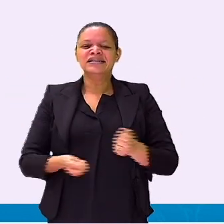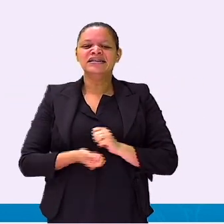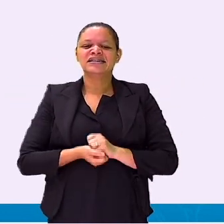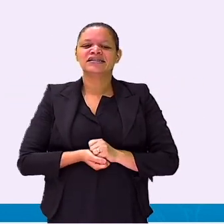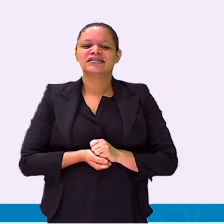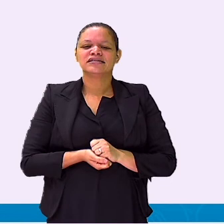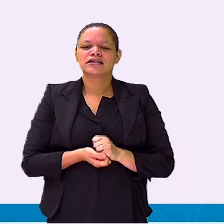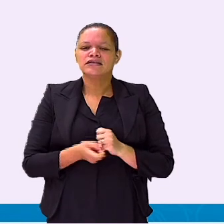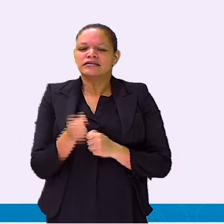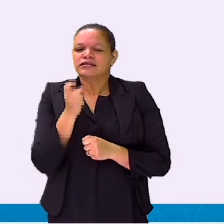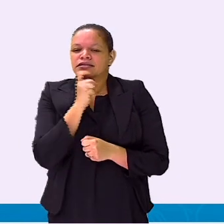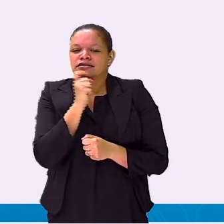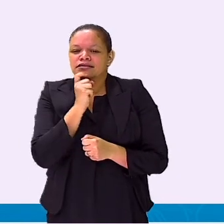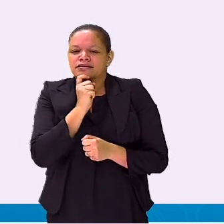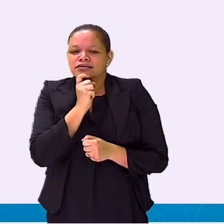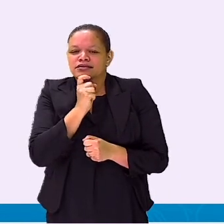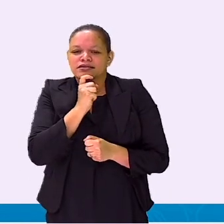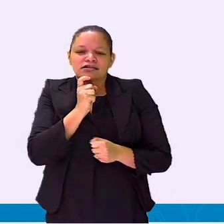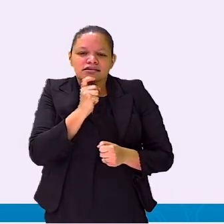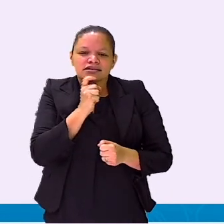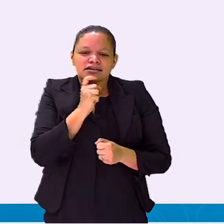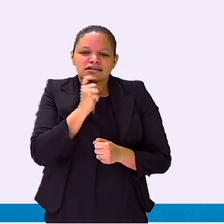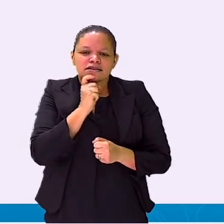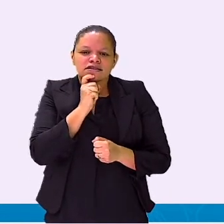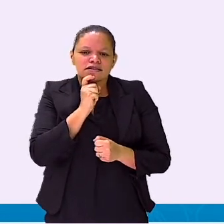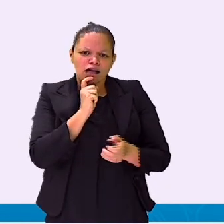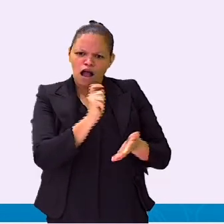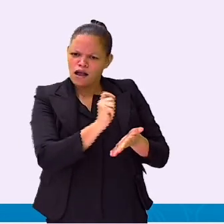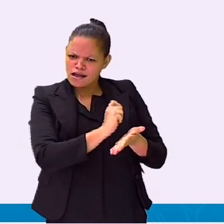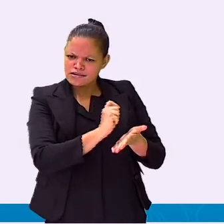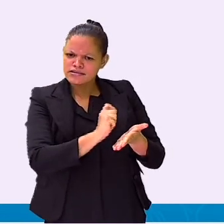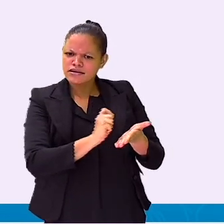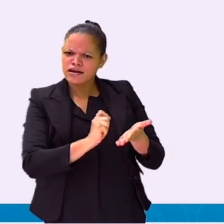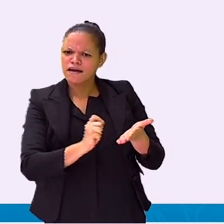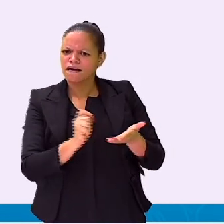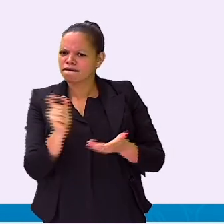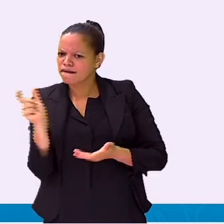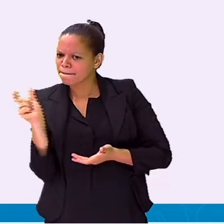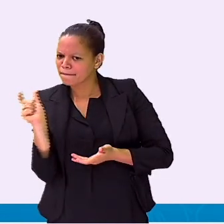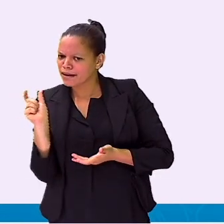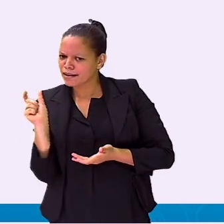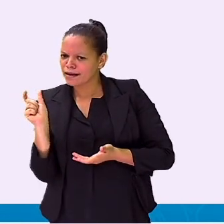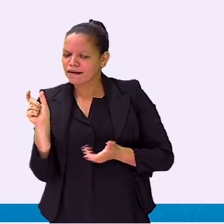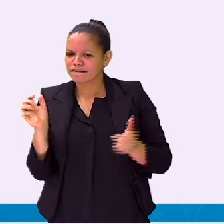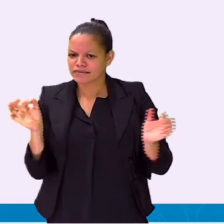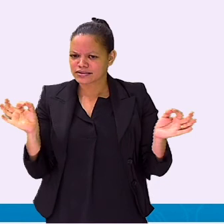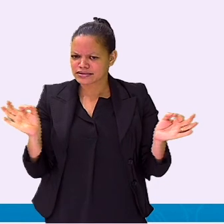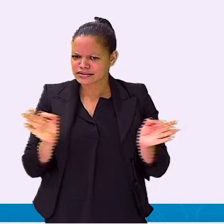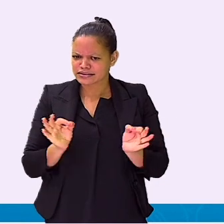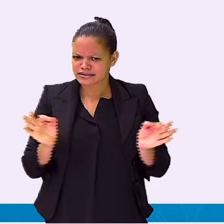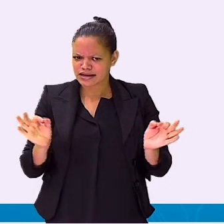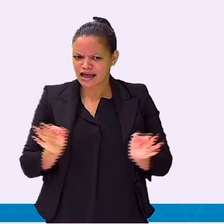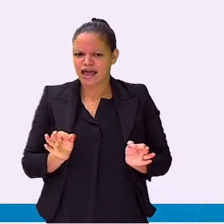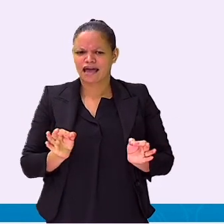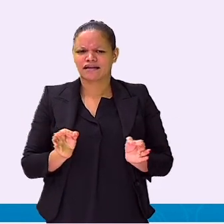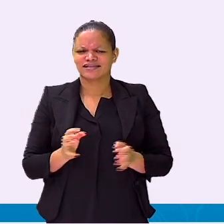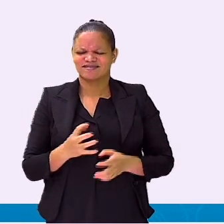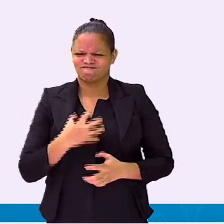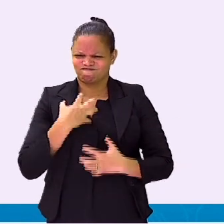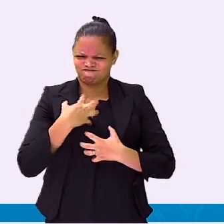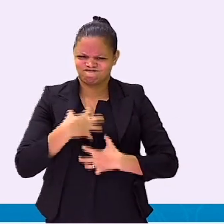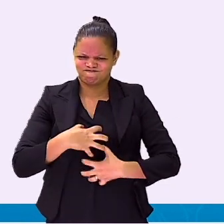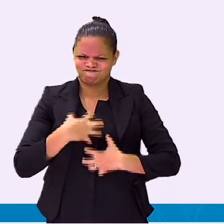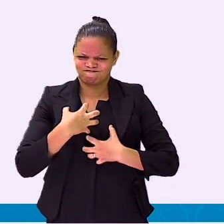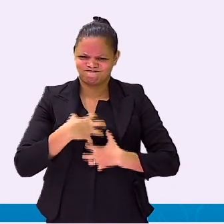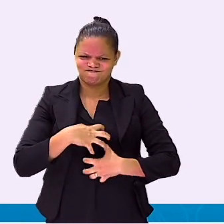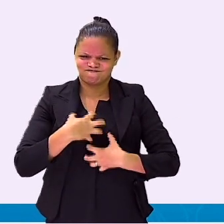Morrendo de frio, morrendo de frio. Garrado de raiva, com muita